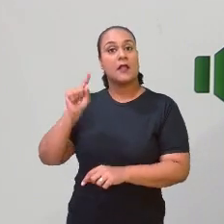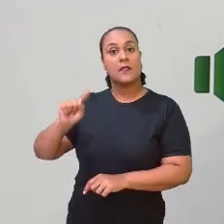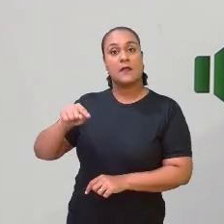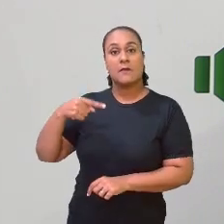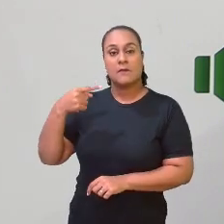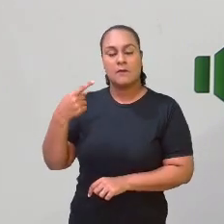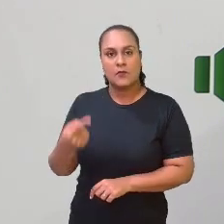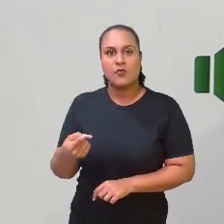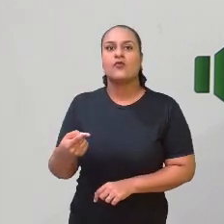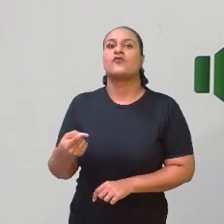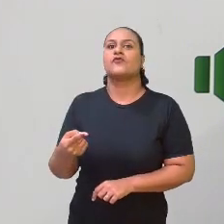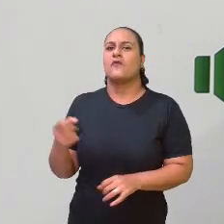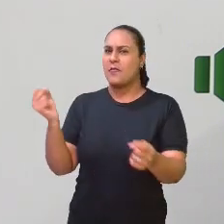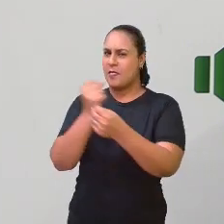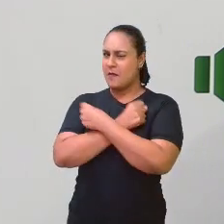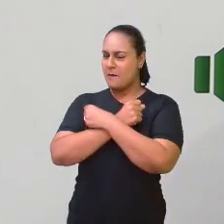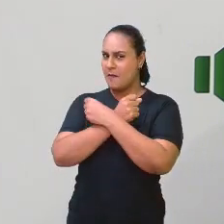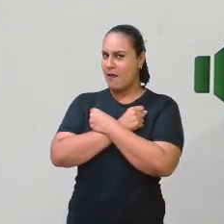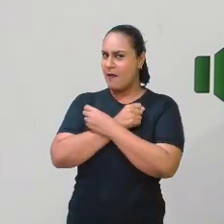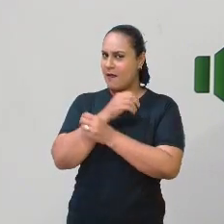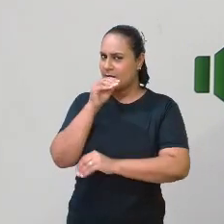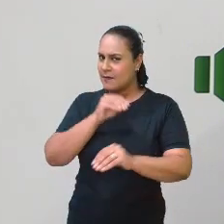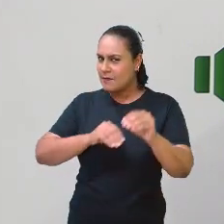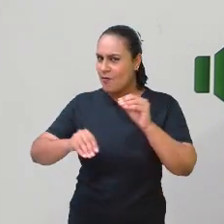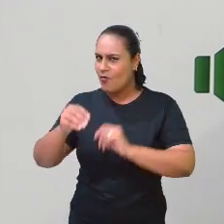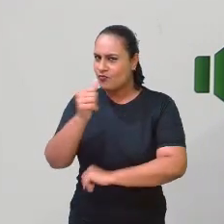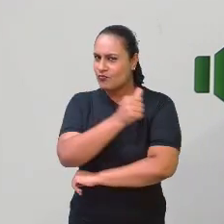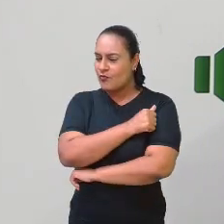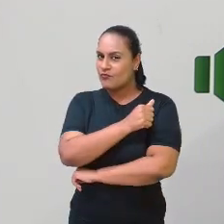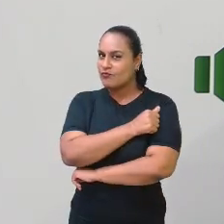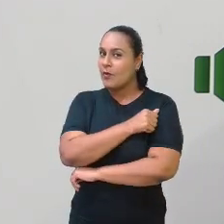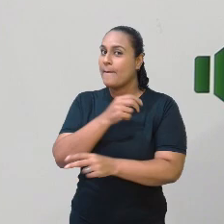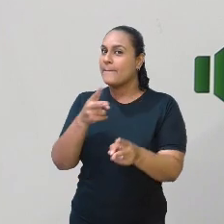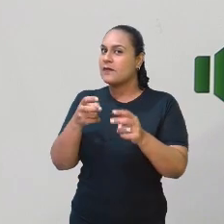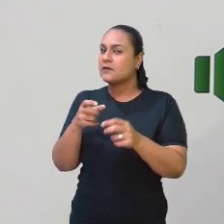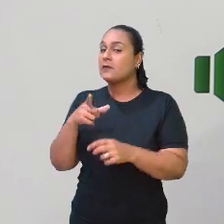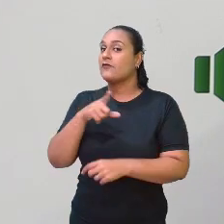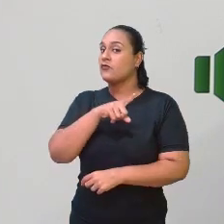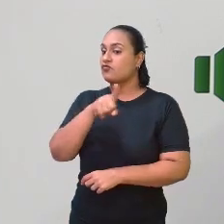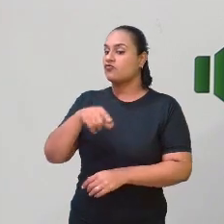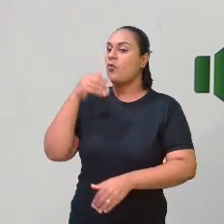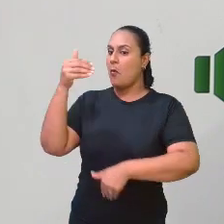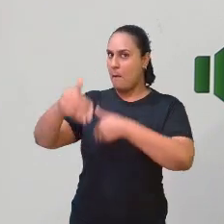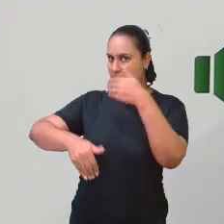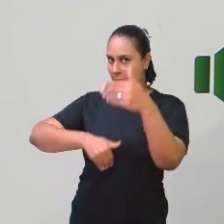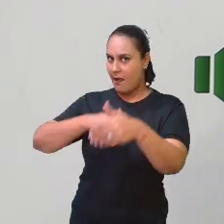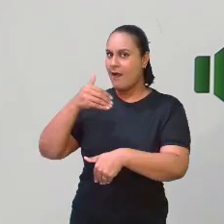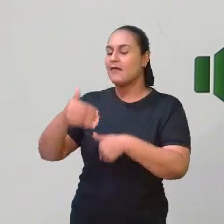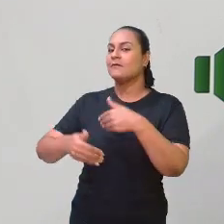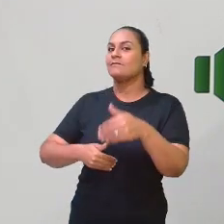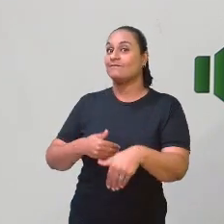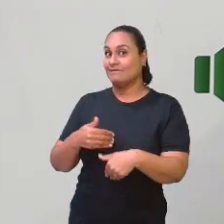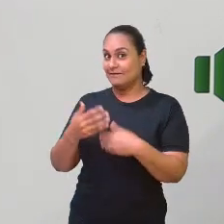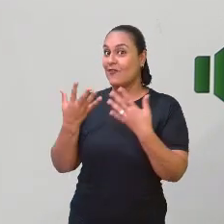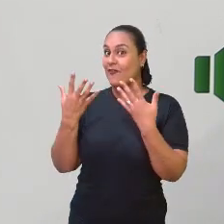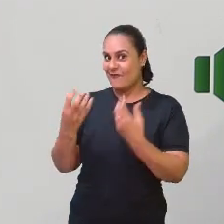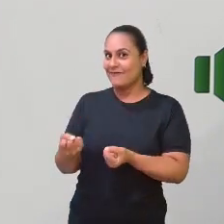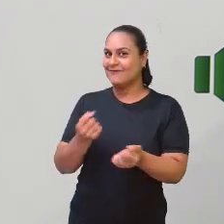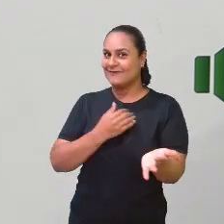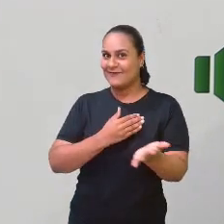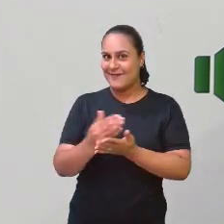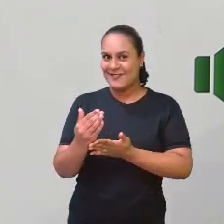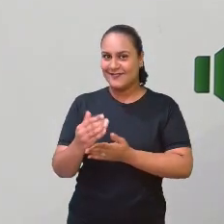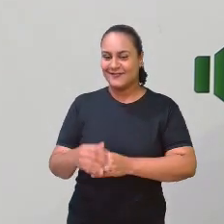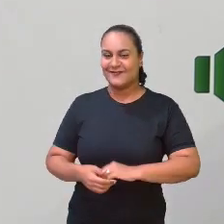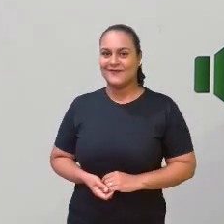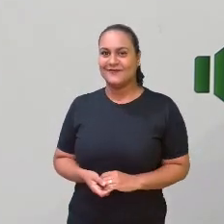vou mandar mais abraços e beijos, tá? Percebo que tem muita gente participando. Então, vem comigo, vamos começar a nossa